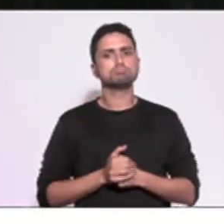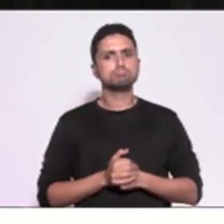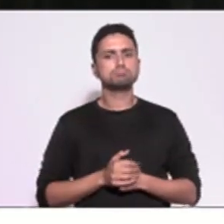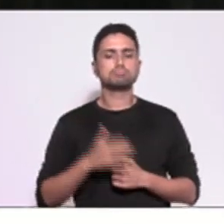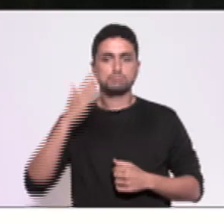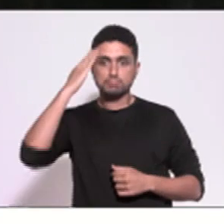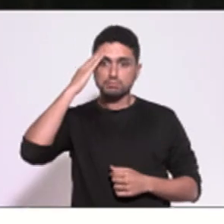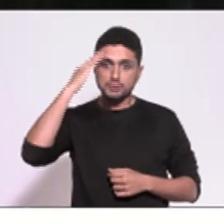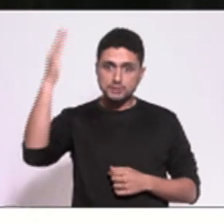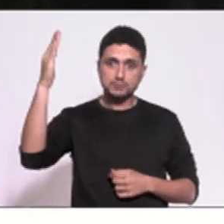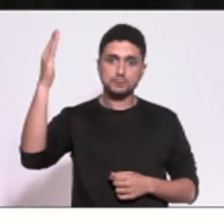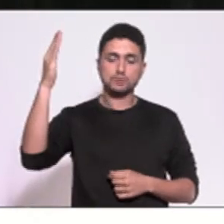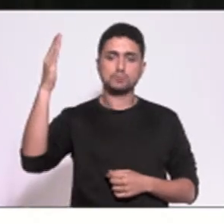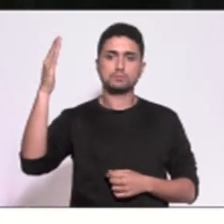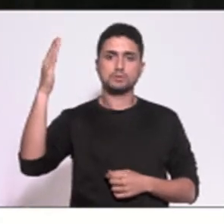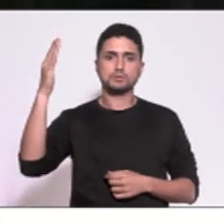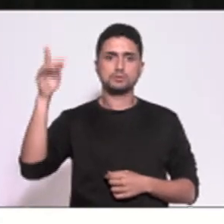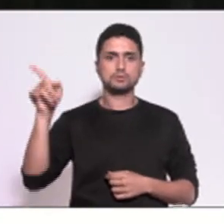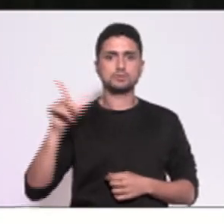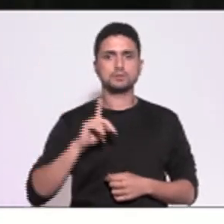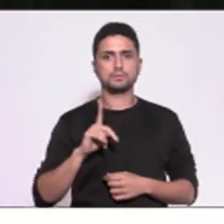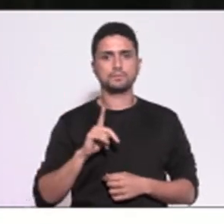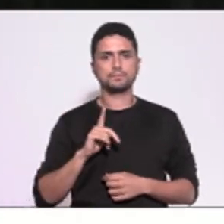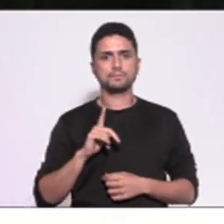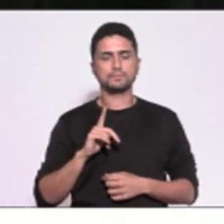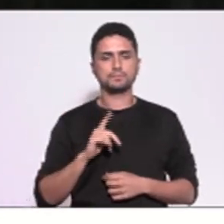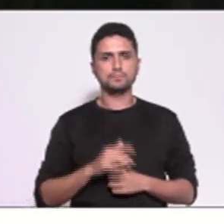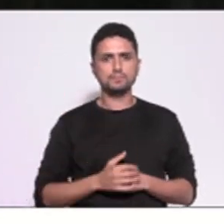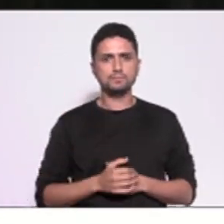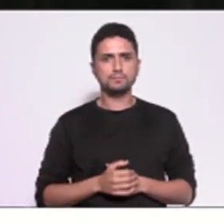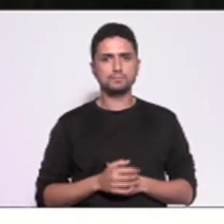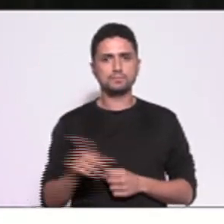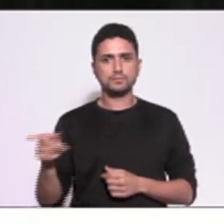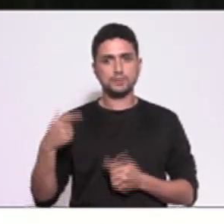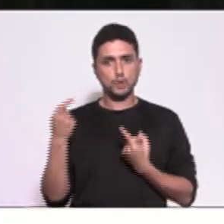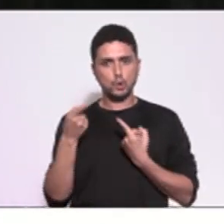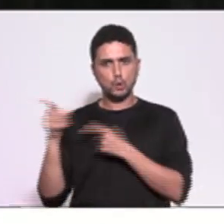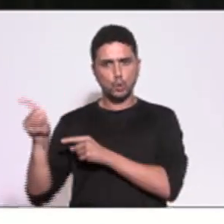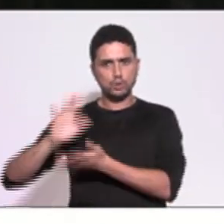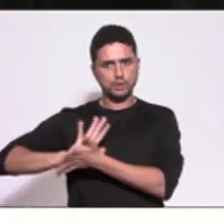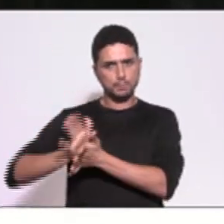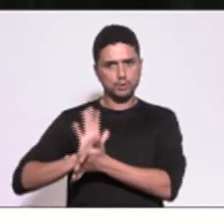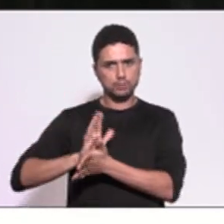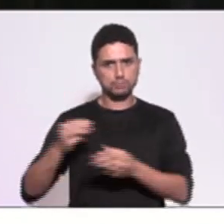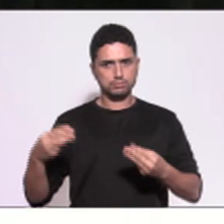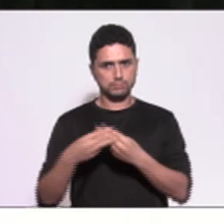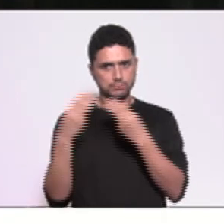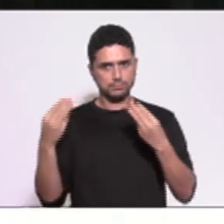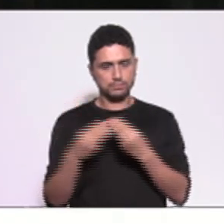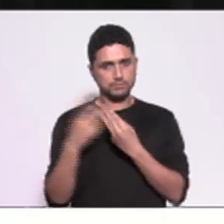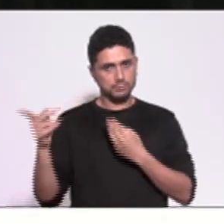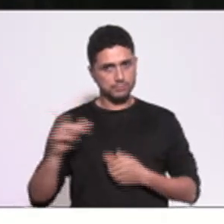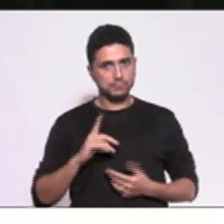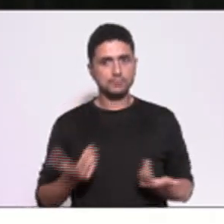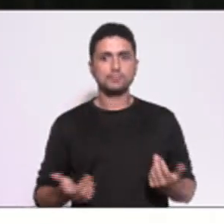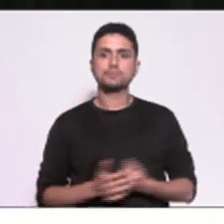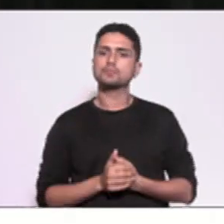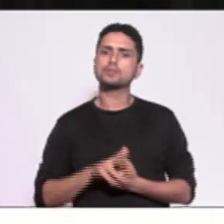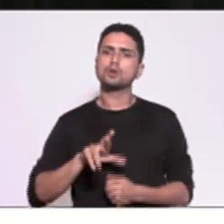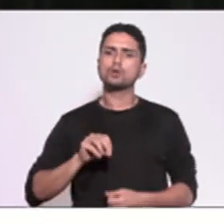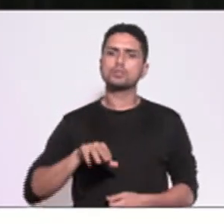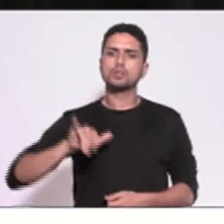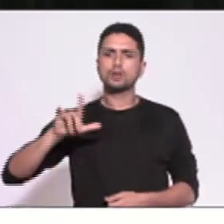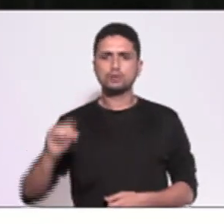principalmente no combate ao antissemitismo. Ronaldo, você não sabe,